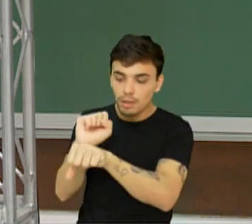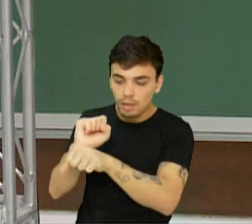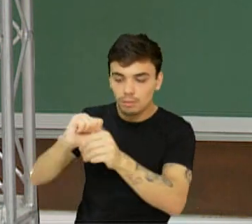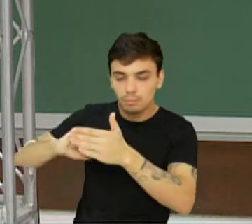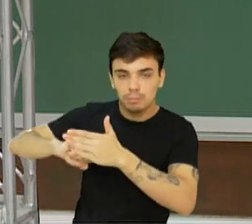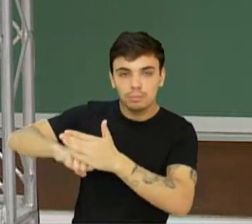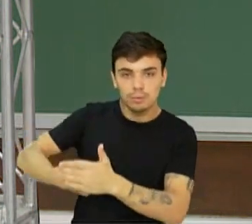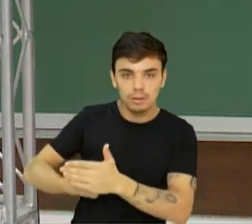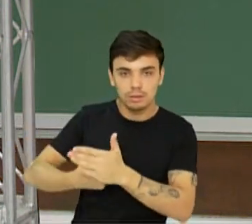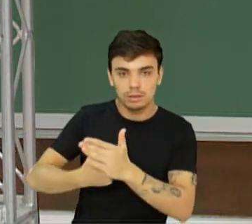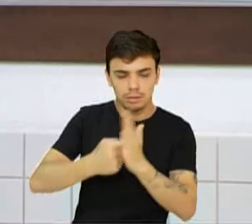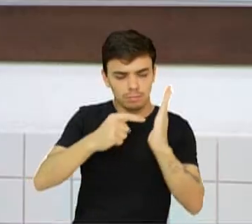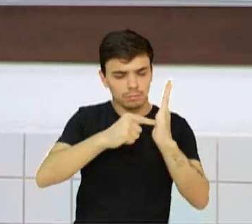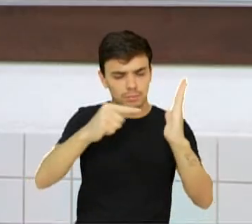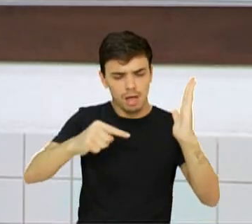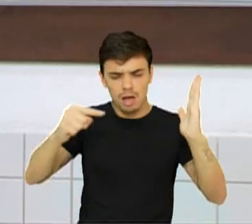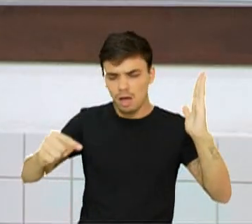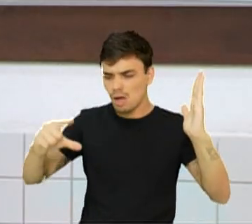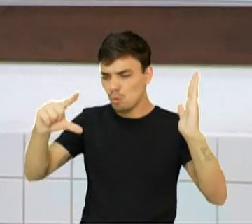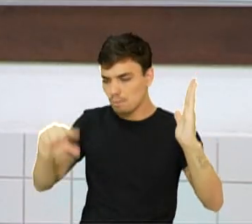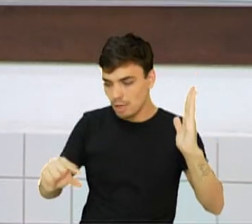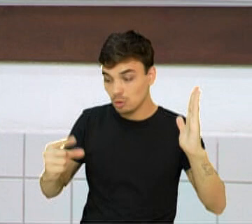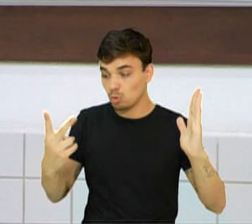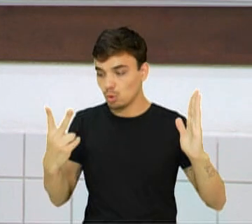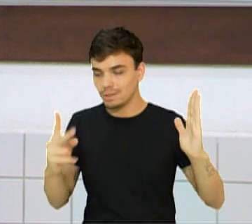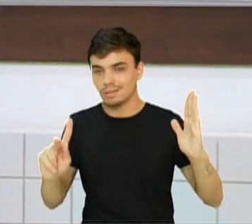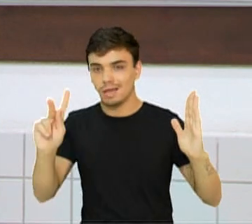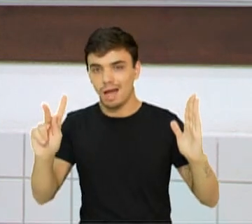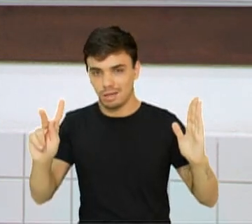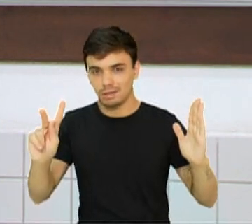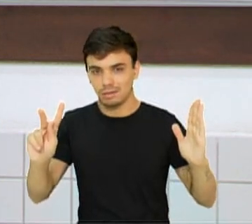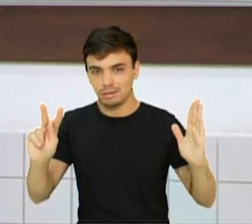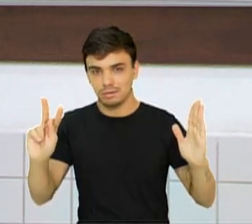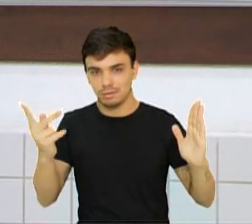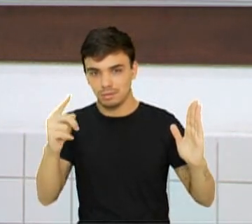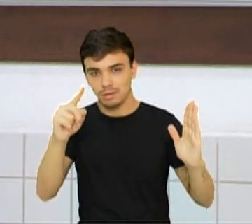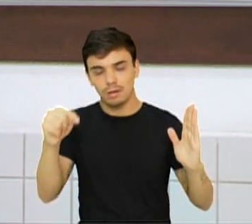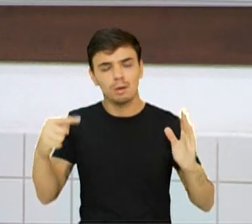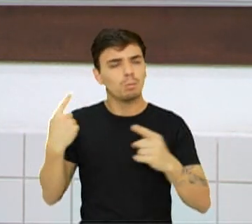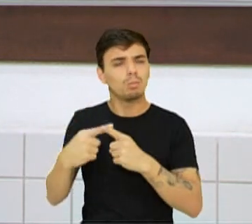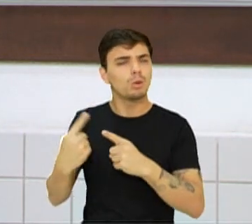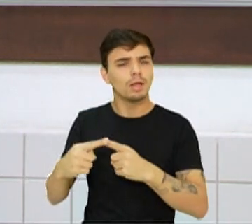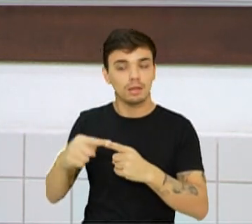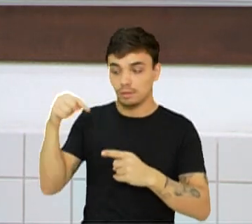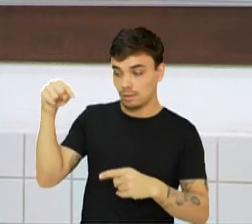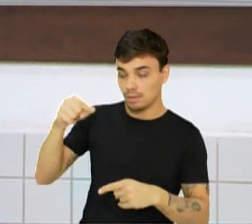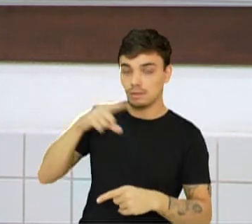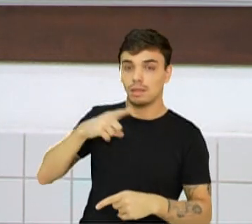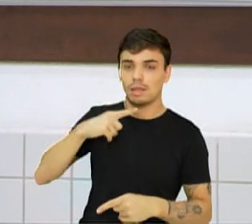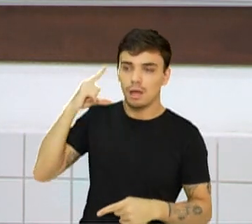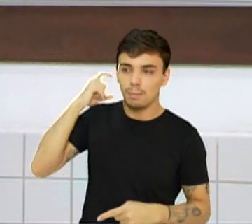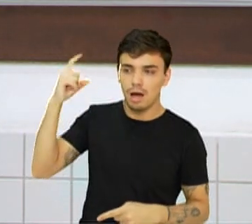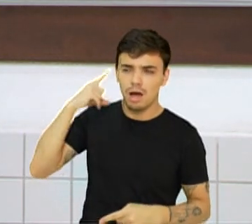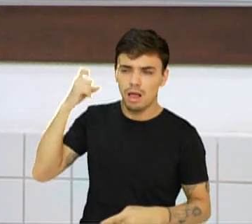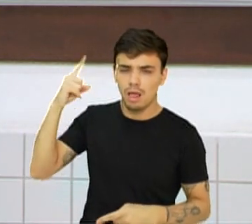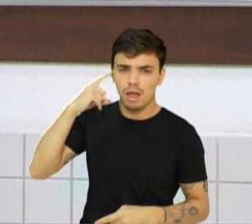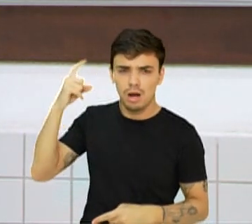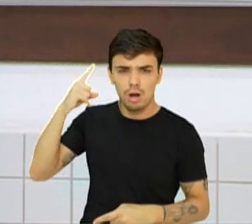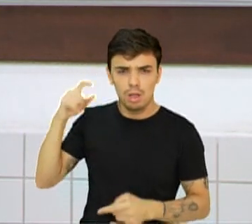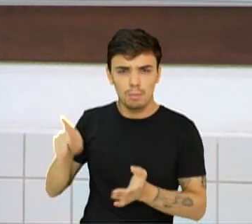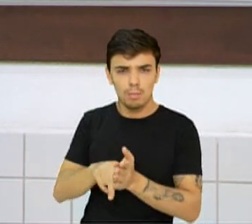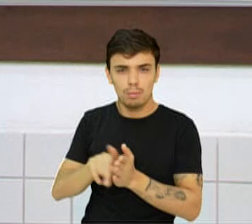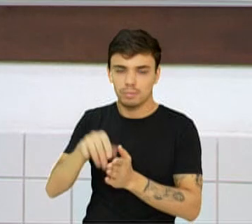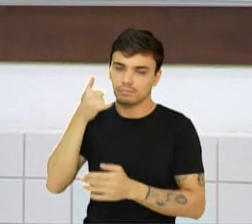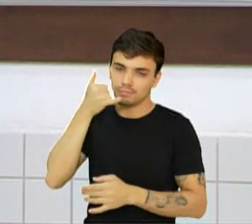2 kHz. Por que bloquear esses sinais? Porque esses sinais vão criar ruído no aparelho. Vai fazer aqui, que